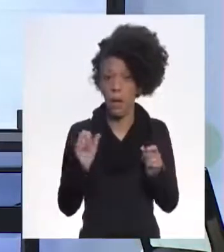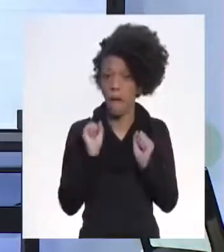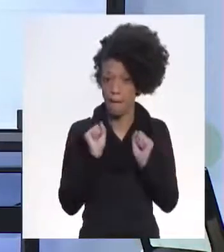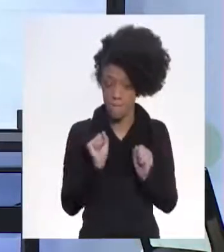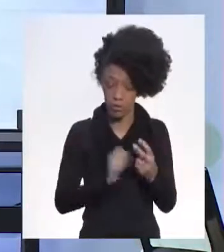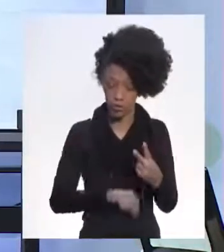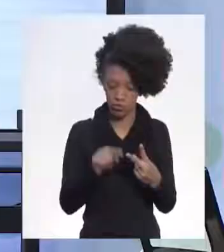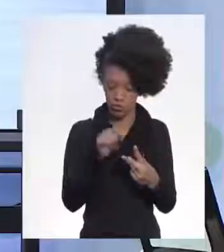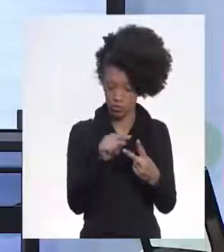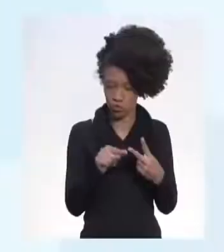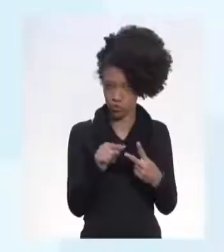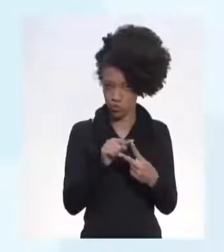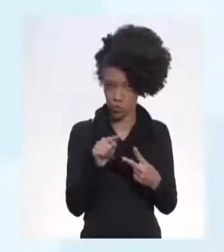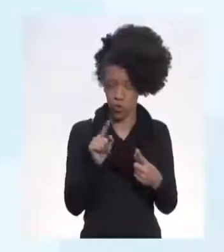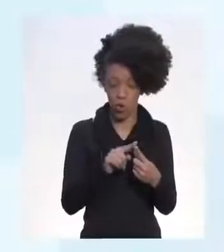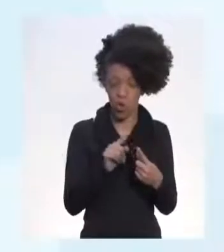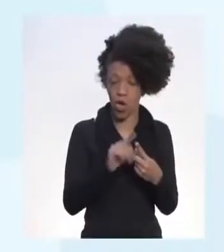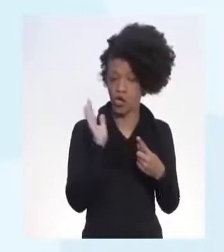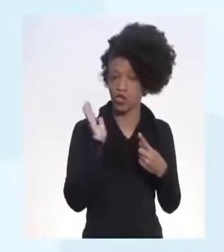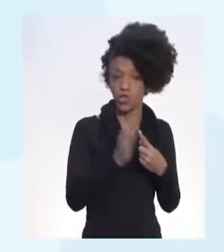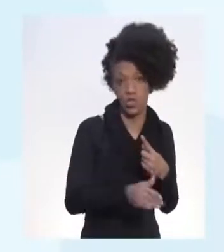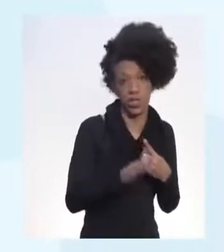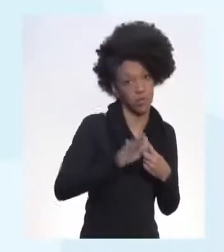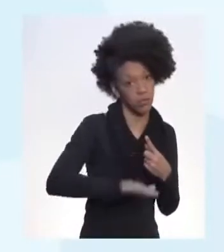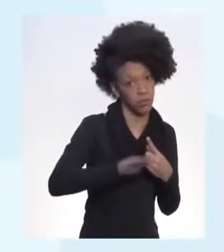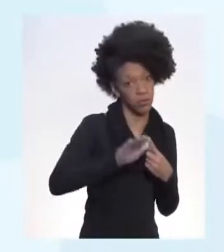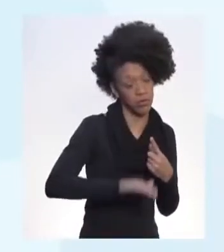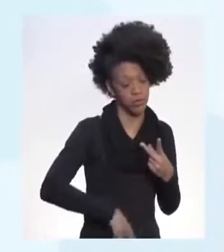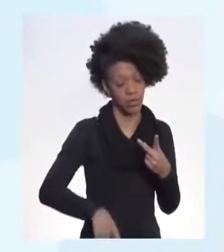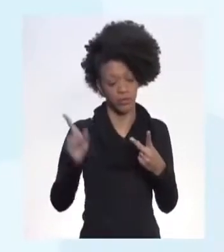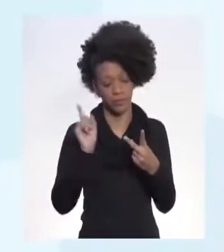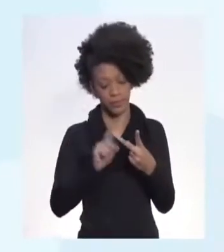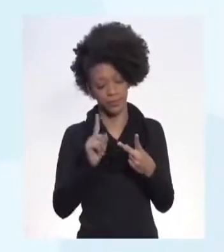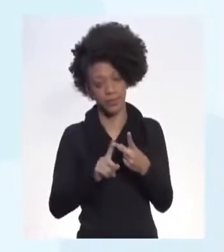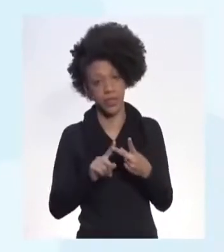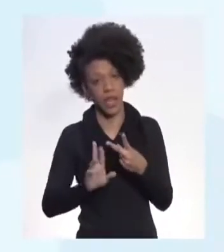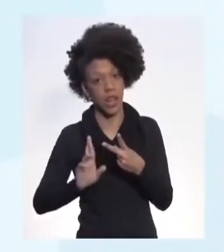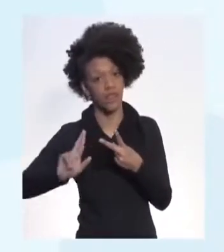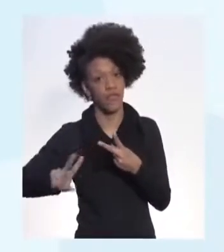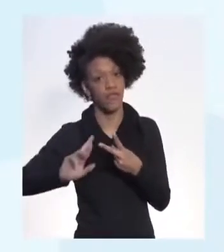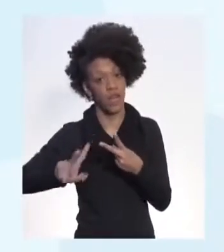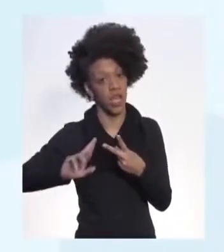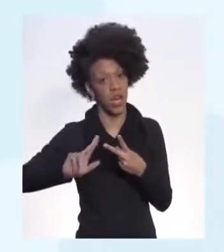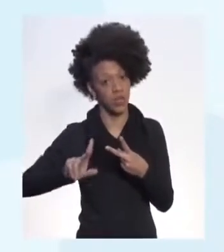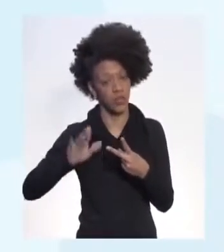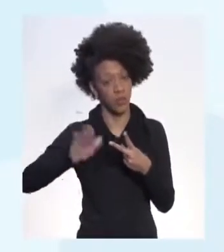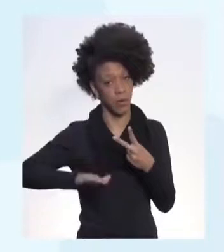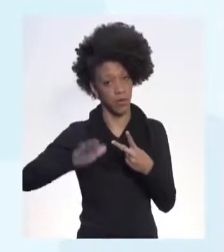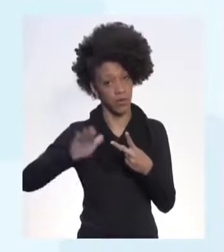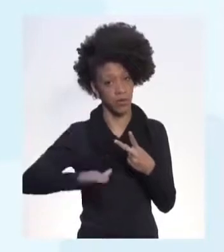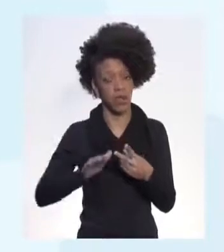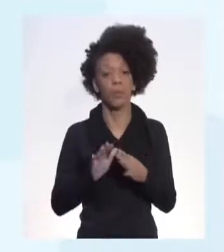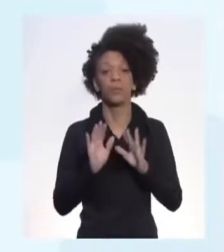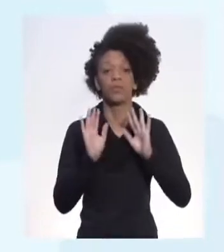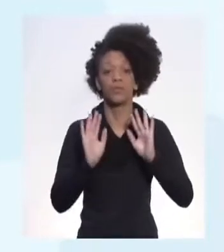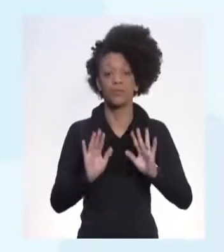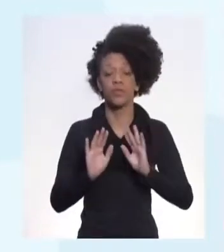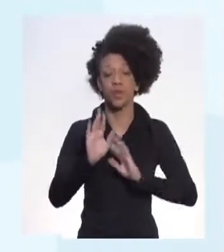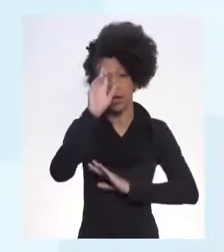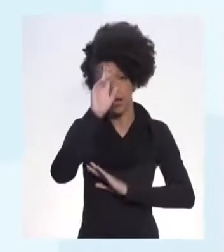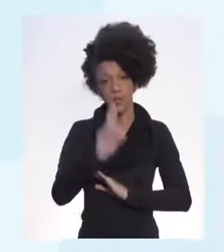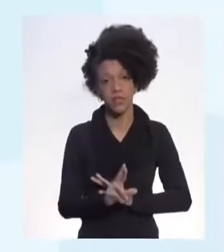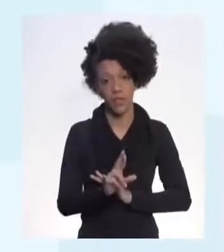hipóteses. Ou ela é diretamente proporcional, ou ela é inversamente proporcional. Ou seja, a